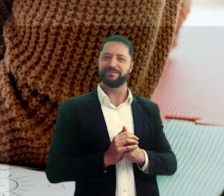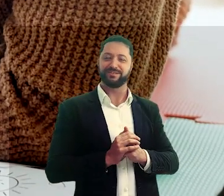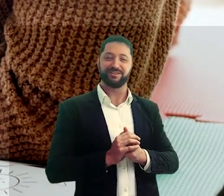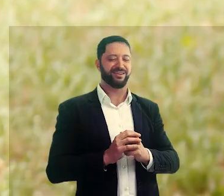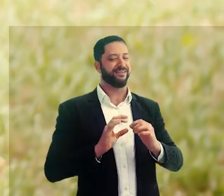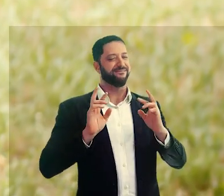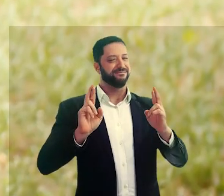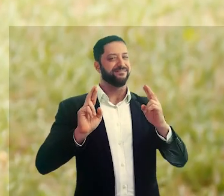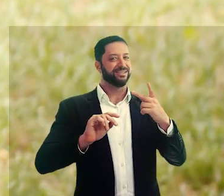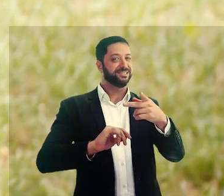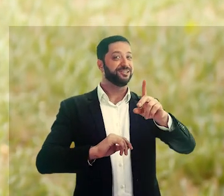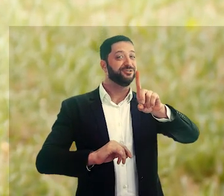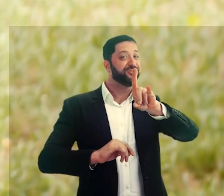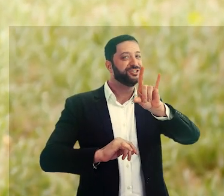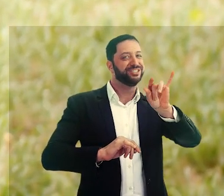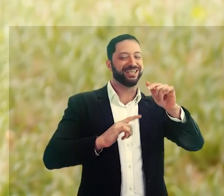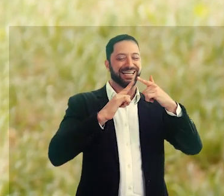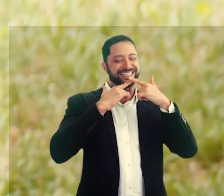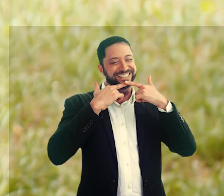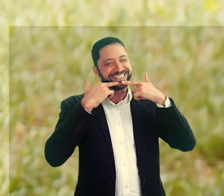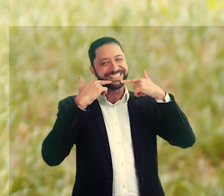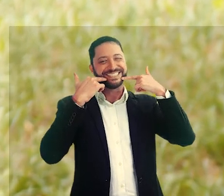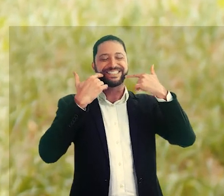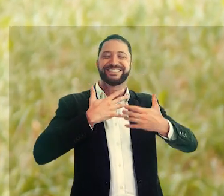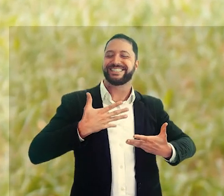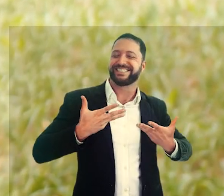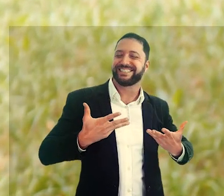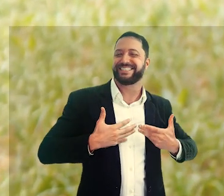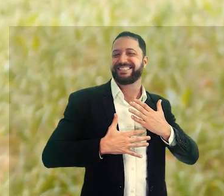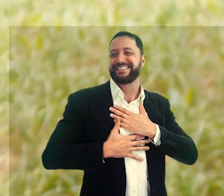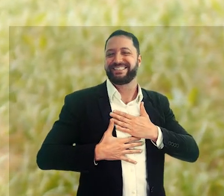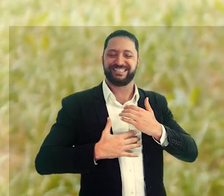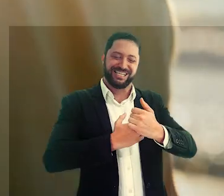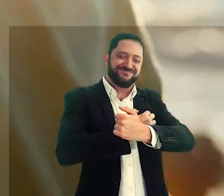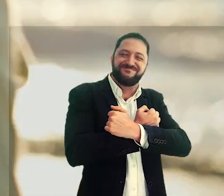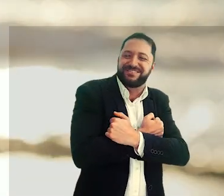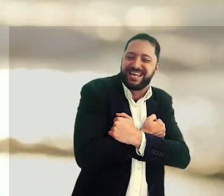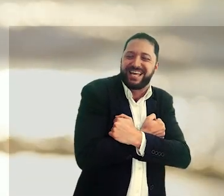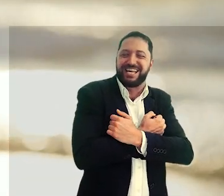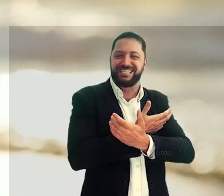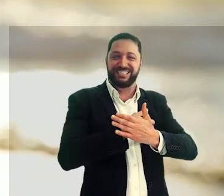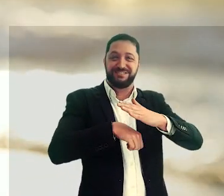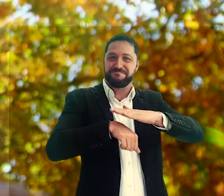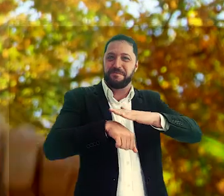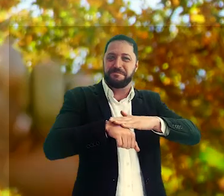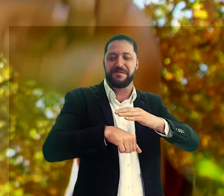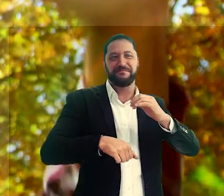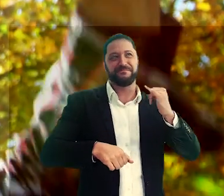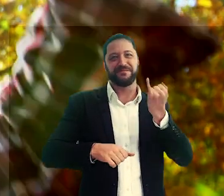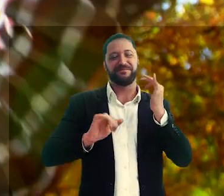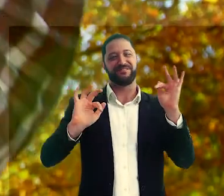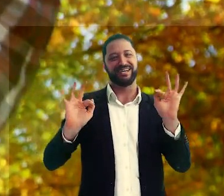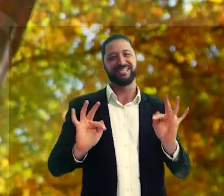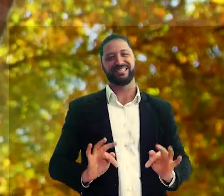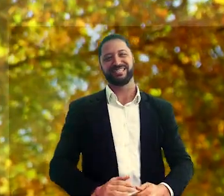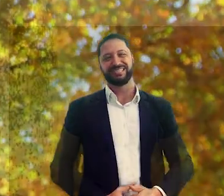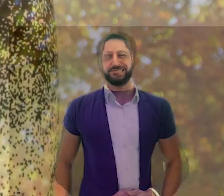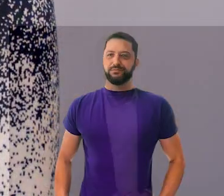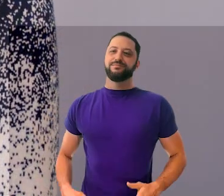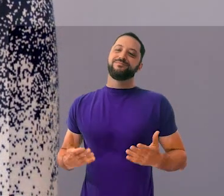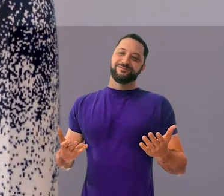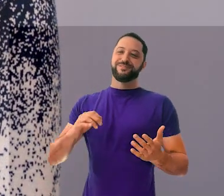sabedoria. Que este dia seja repleto de sorrisos, abraços e momentos